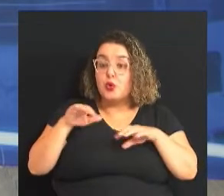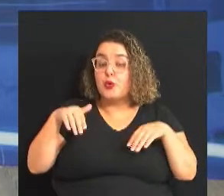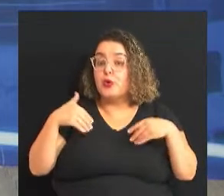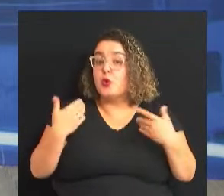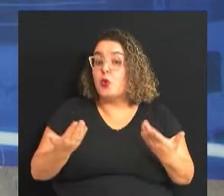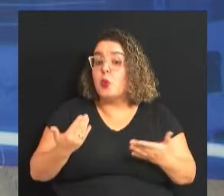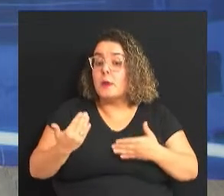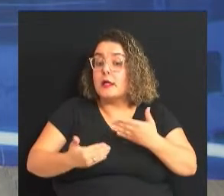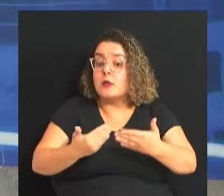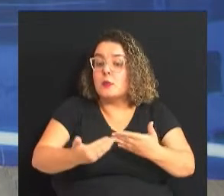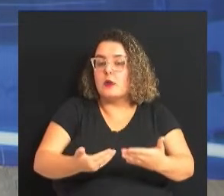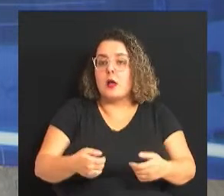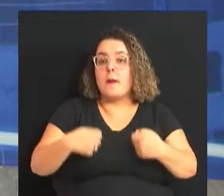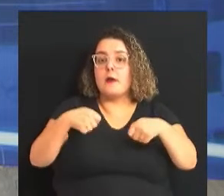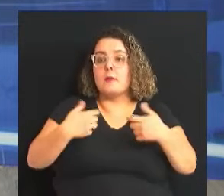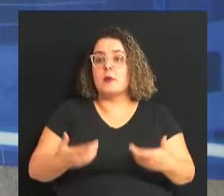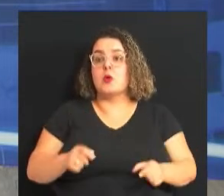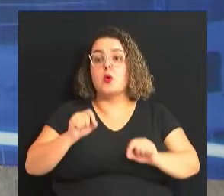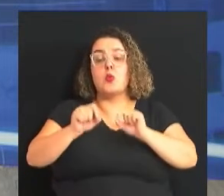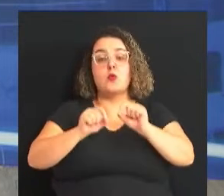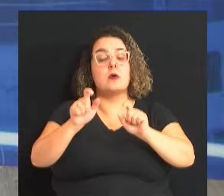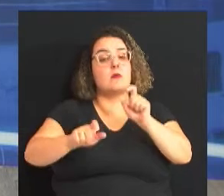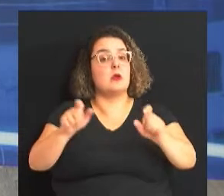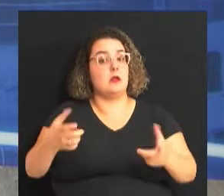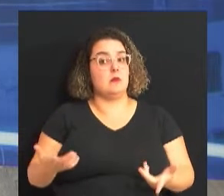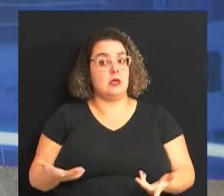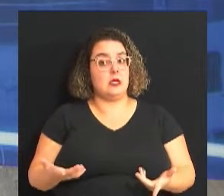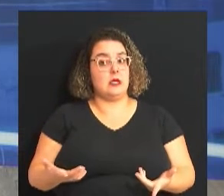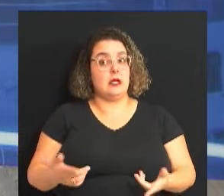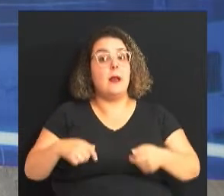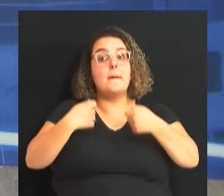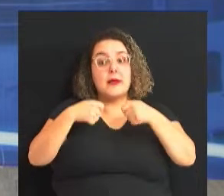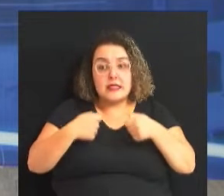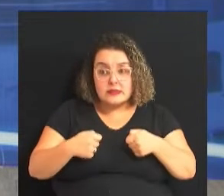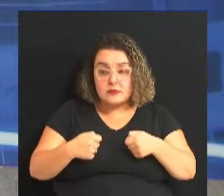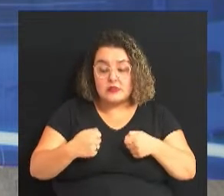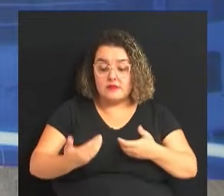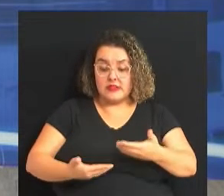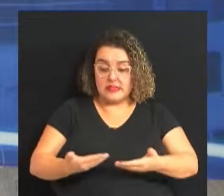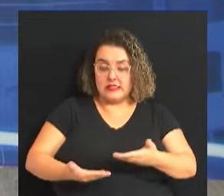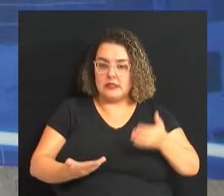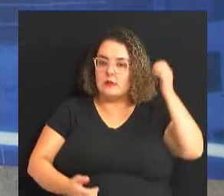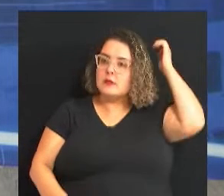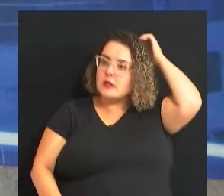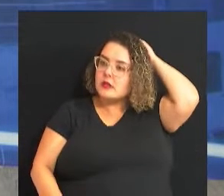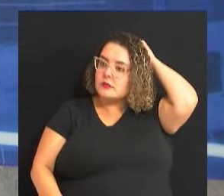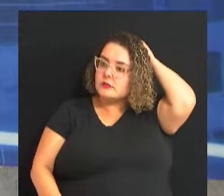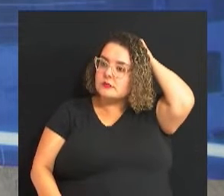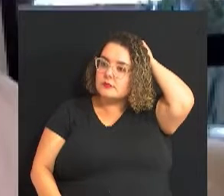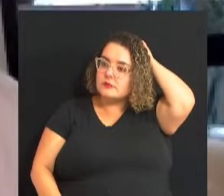é necessário, o que leva a pessoa a ter que fazer esse tipo de procedimento?